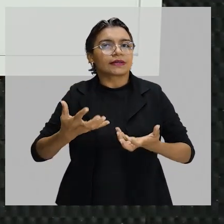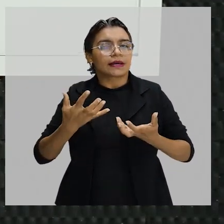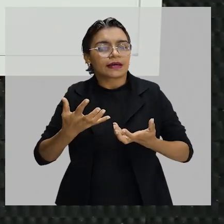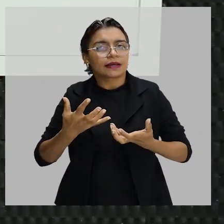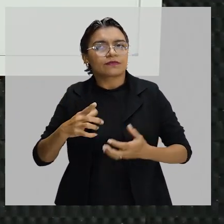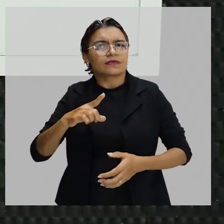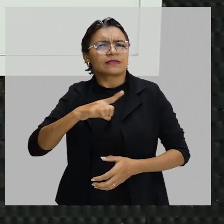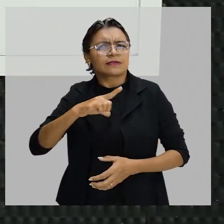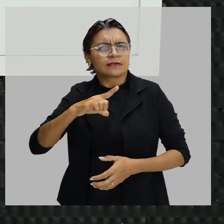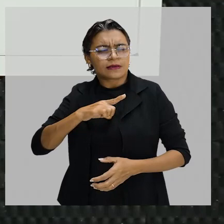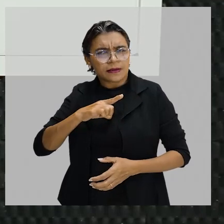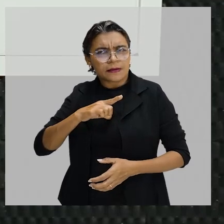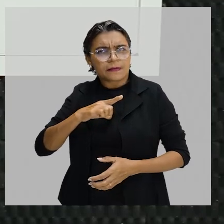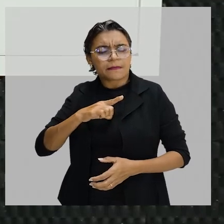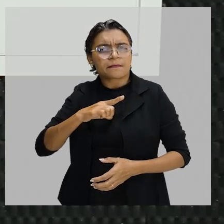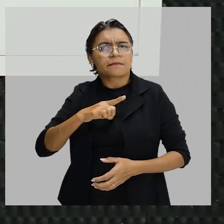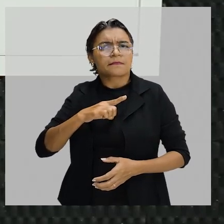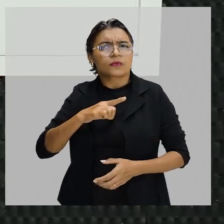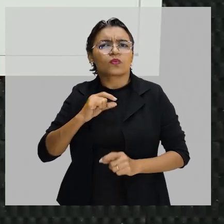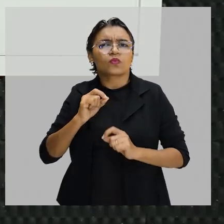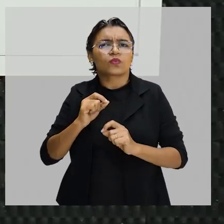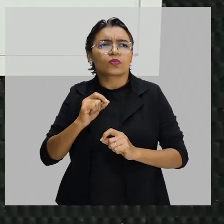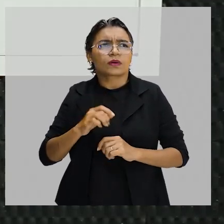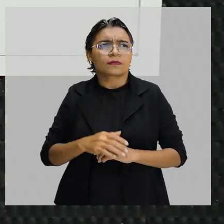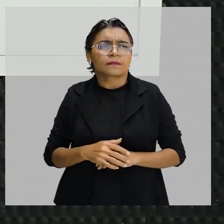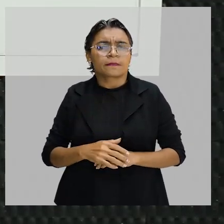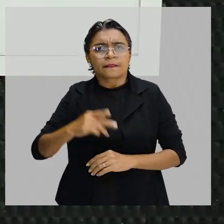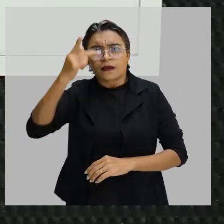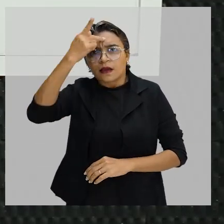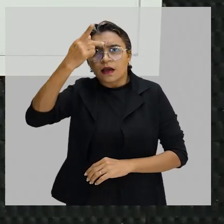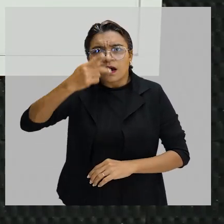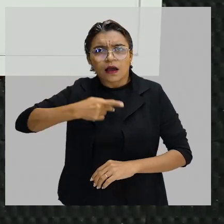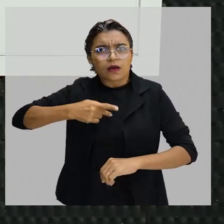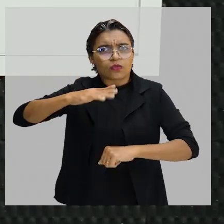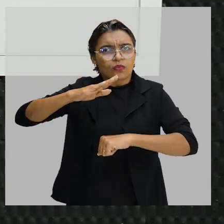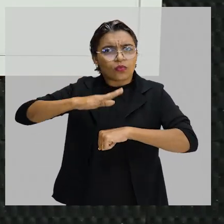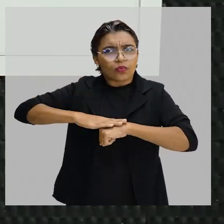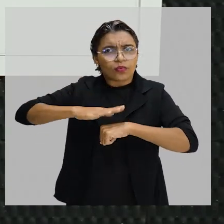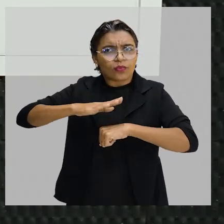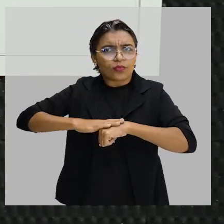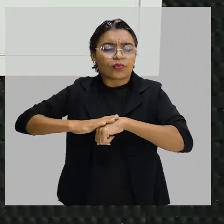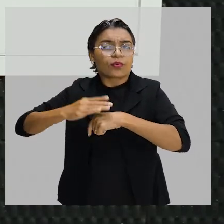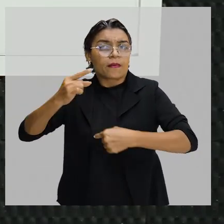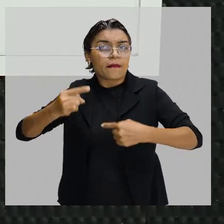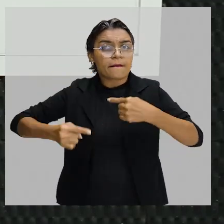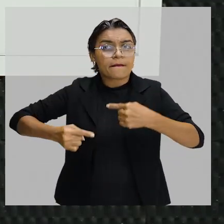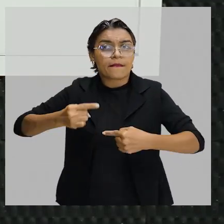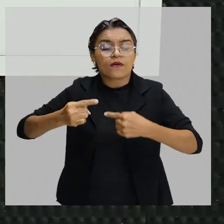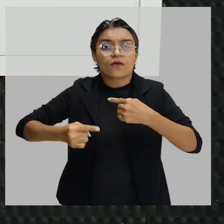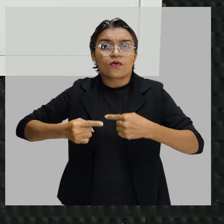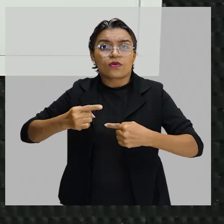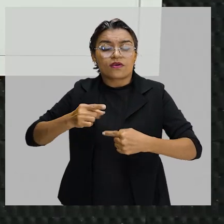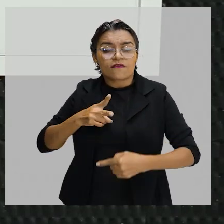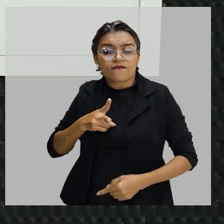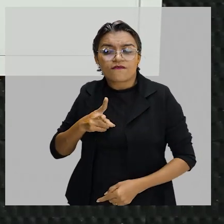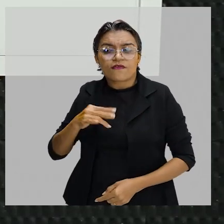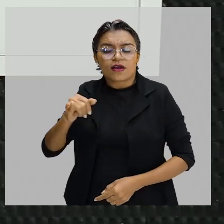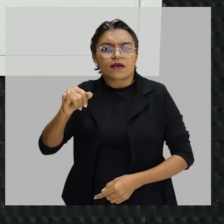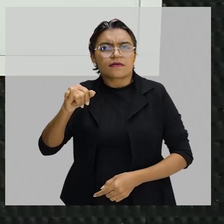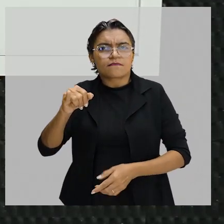posse, ter a nossa autonomia, certo? Política, de ir